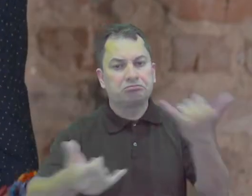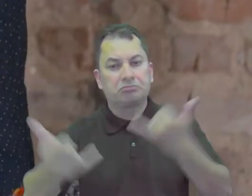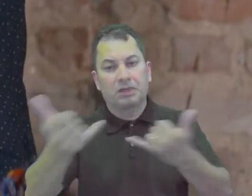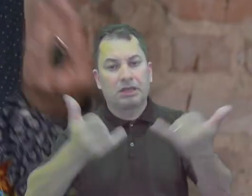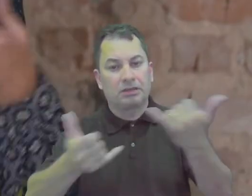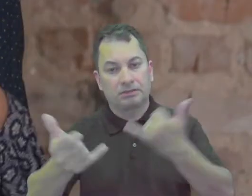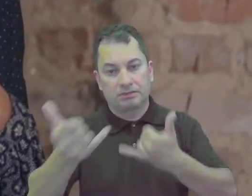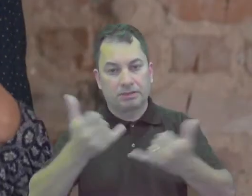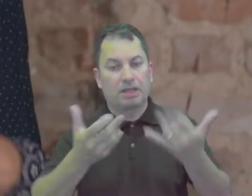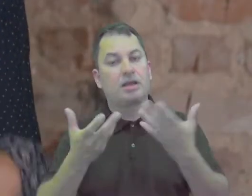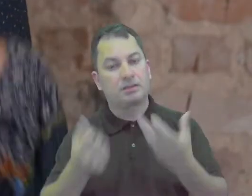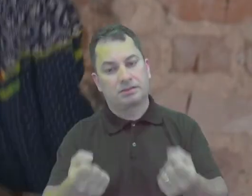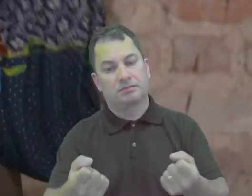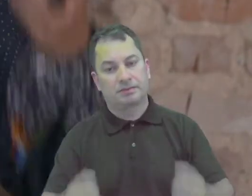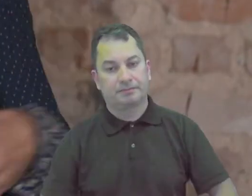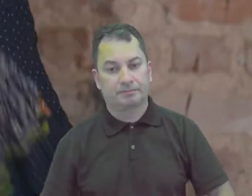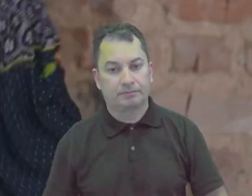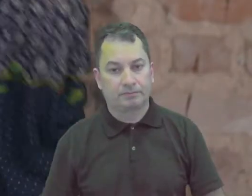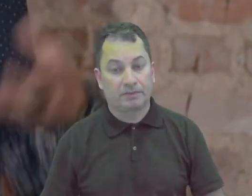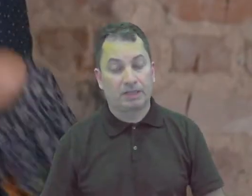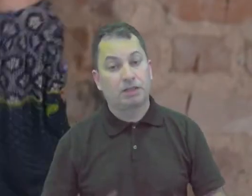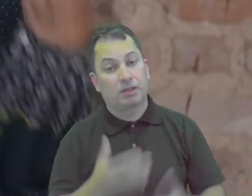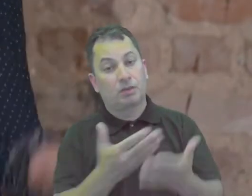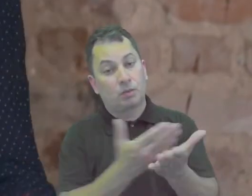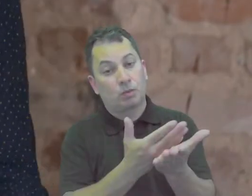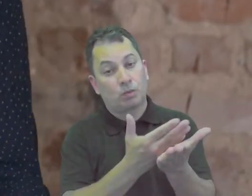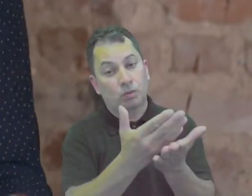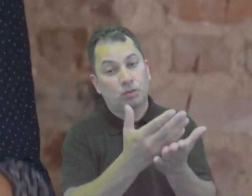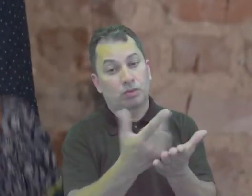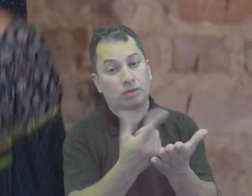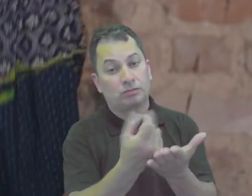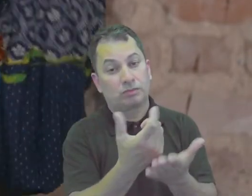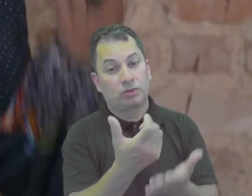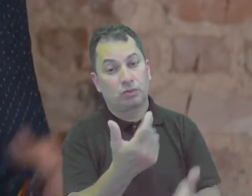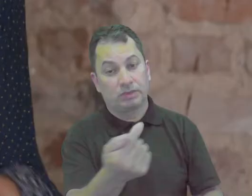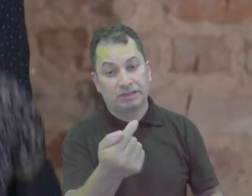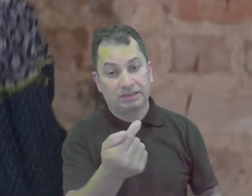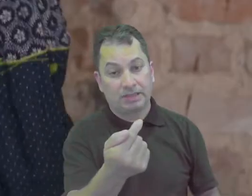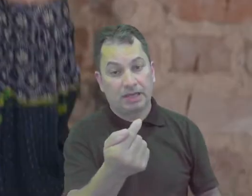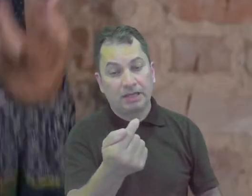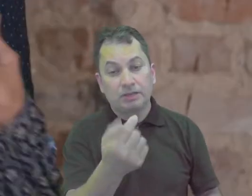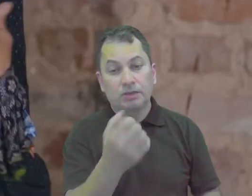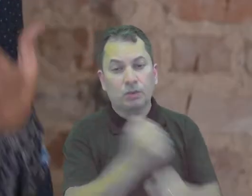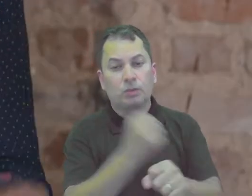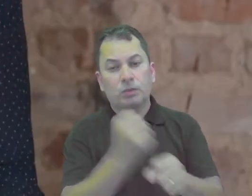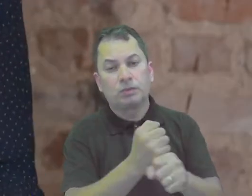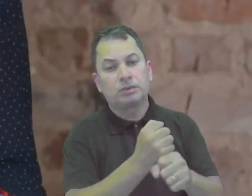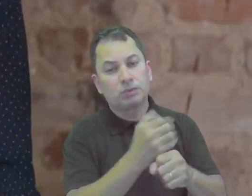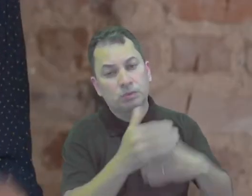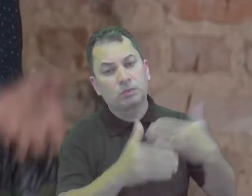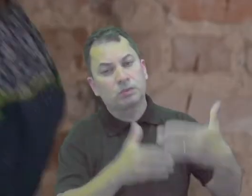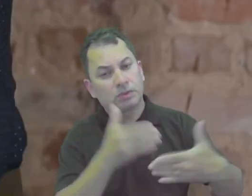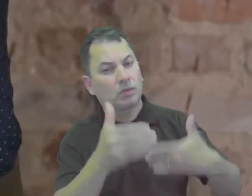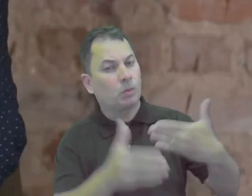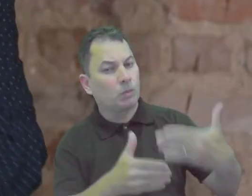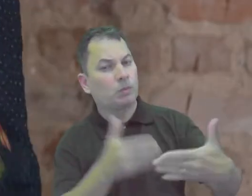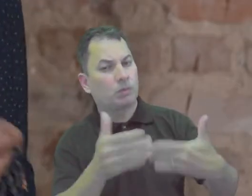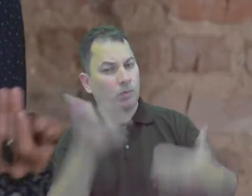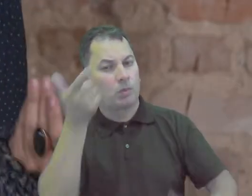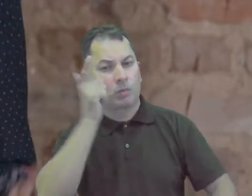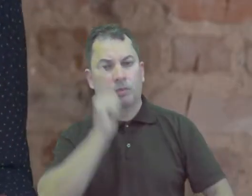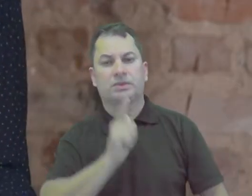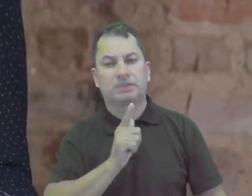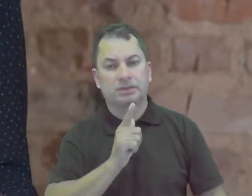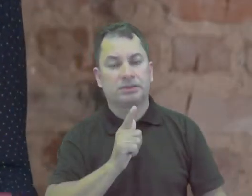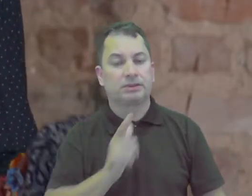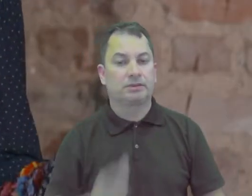desde 2007, né? Ele foi começando a ser construído desde 2007 e a gente vem ao longo do tempo, né? A gente consegue ver